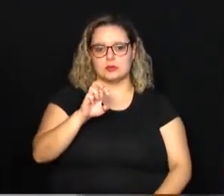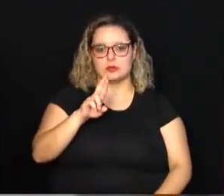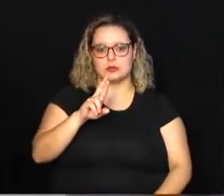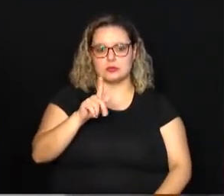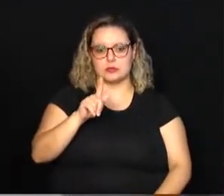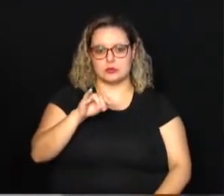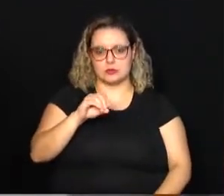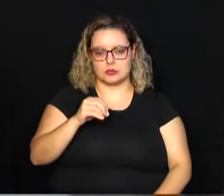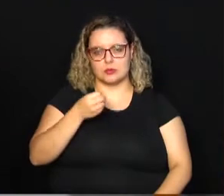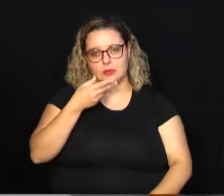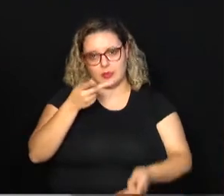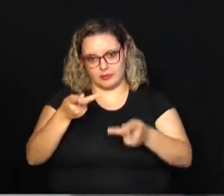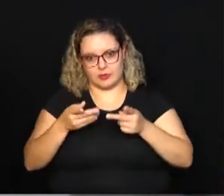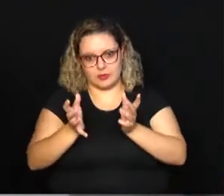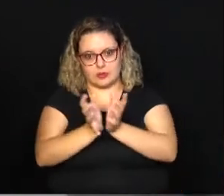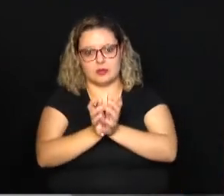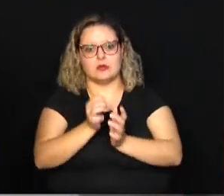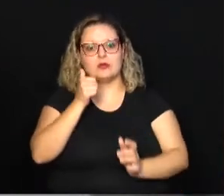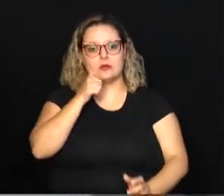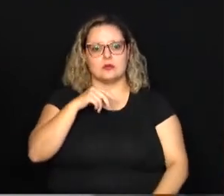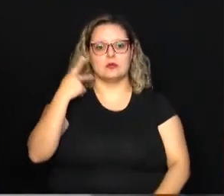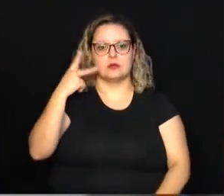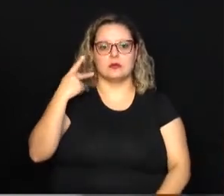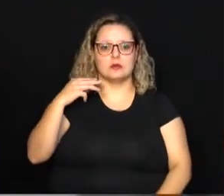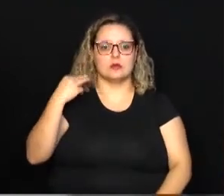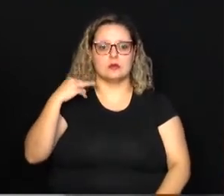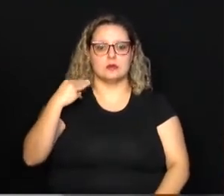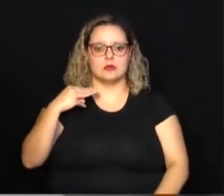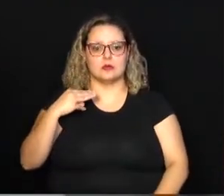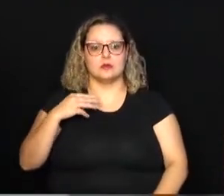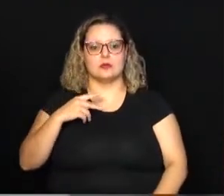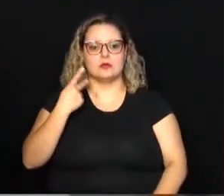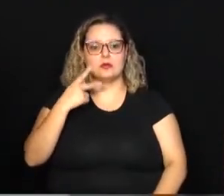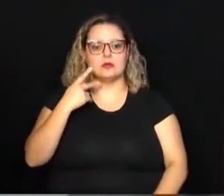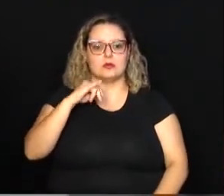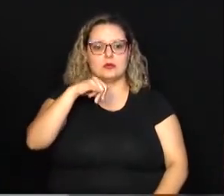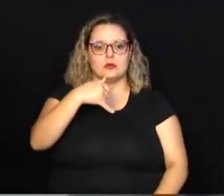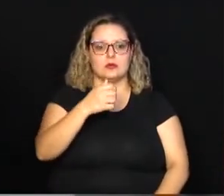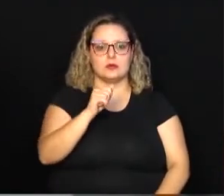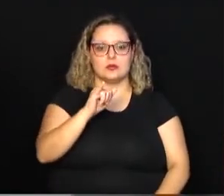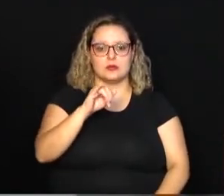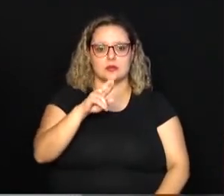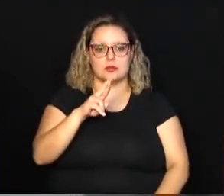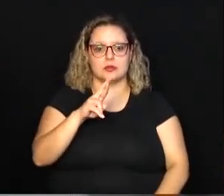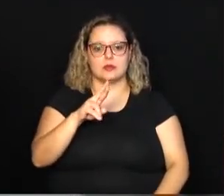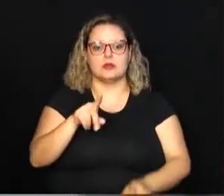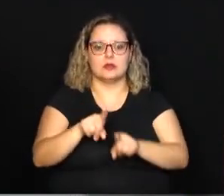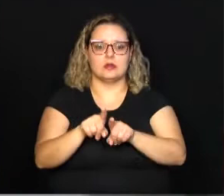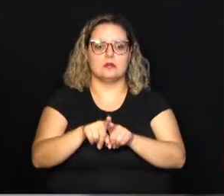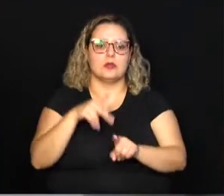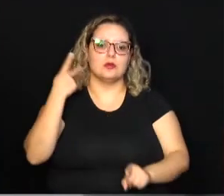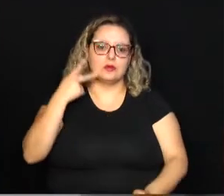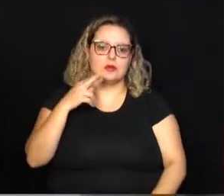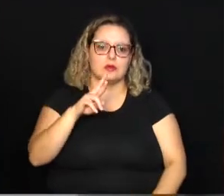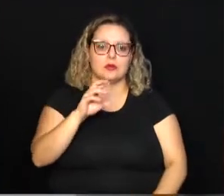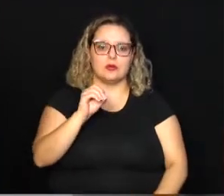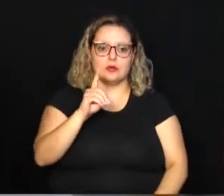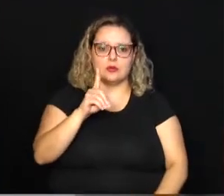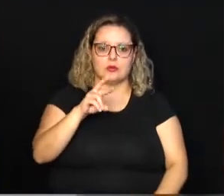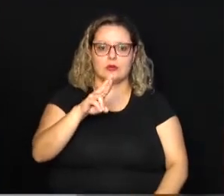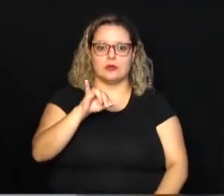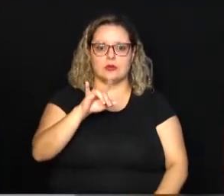de Saúde. Vereadora Mariana, vereador Jair e o vereador Rodrigo, que esteve conosco até agora